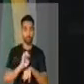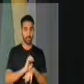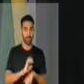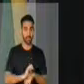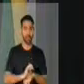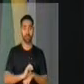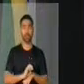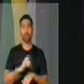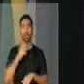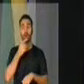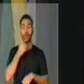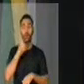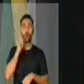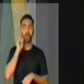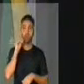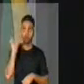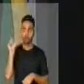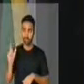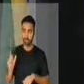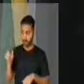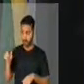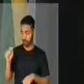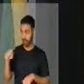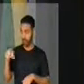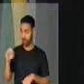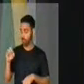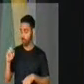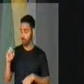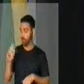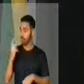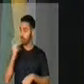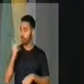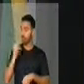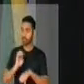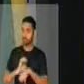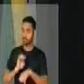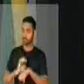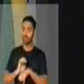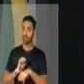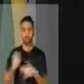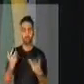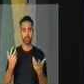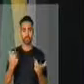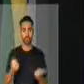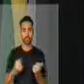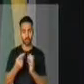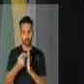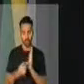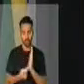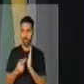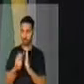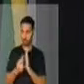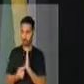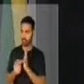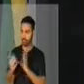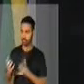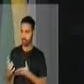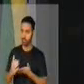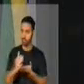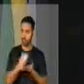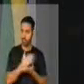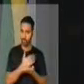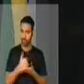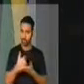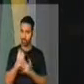me citava o exemplo de um estado, possa também colocar emendas individuais de sua autoria para as instituições que